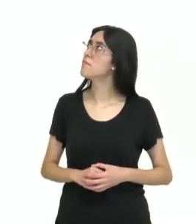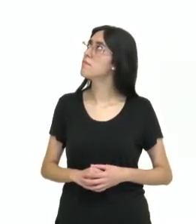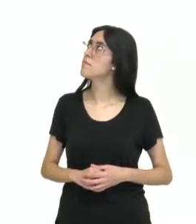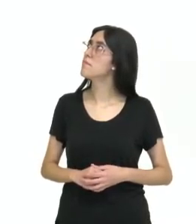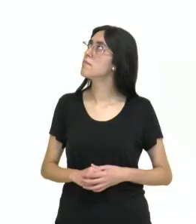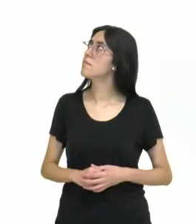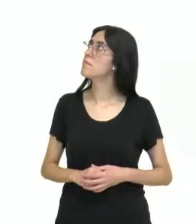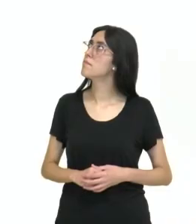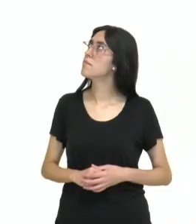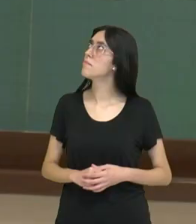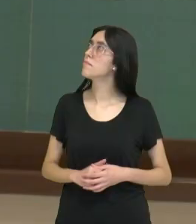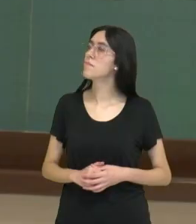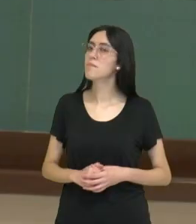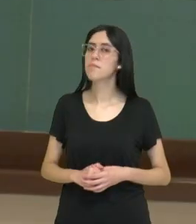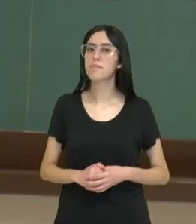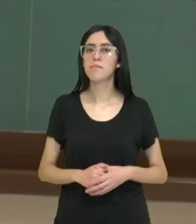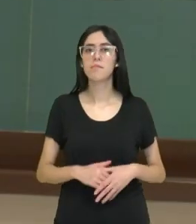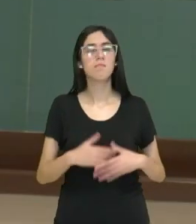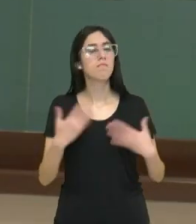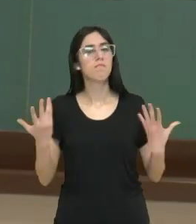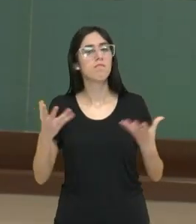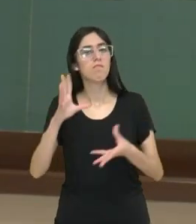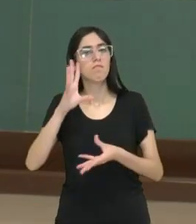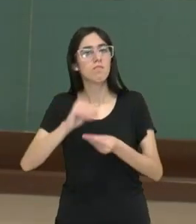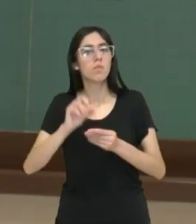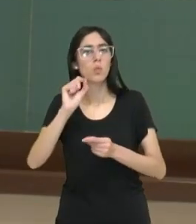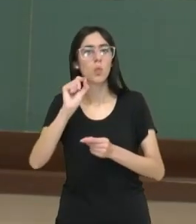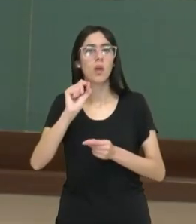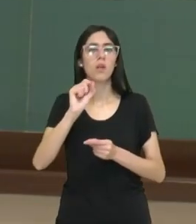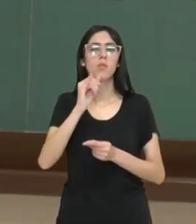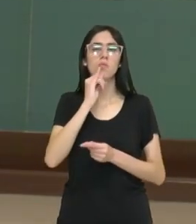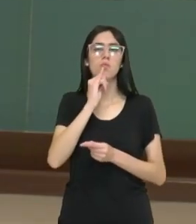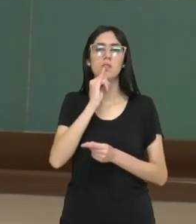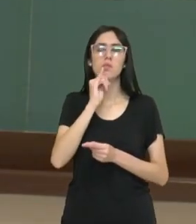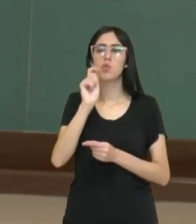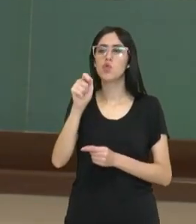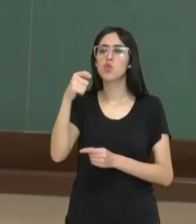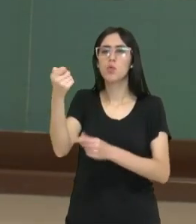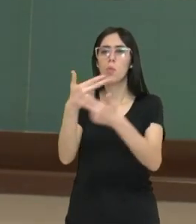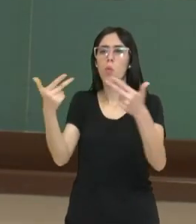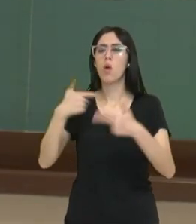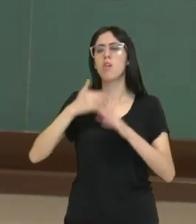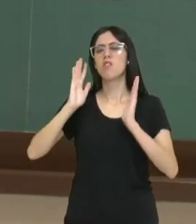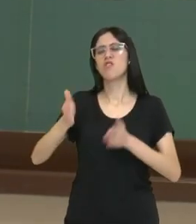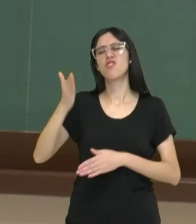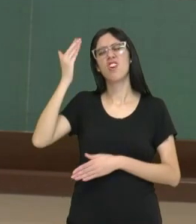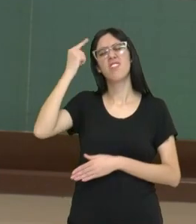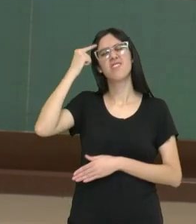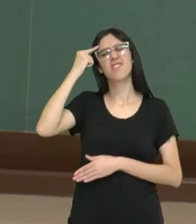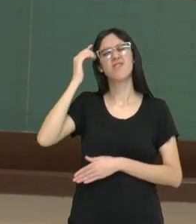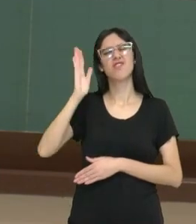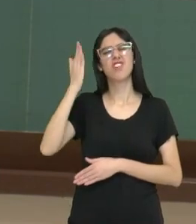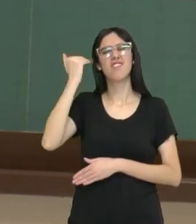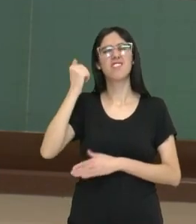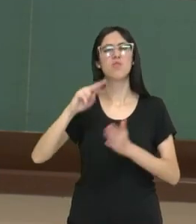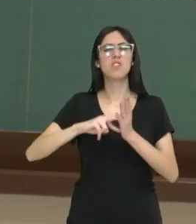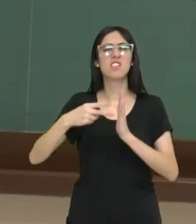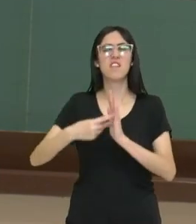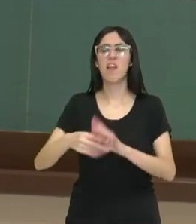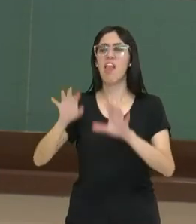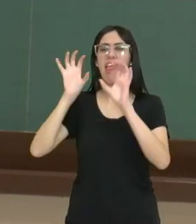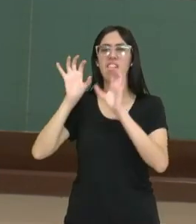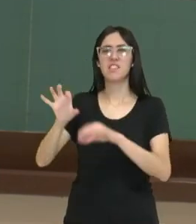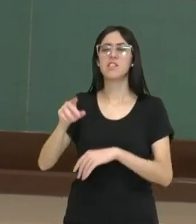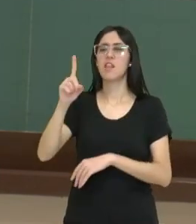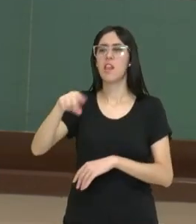sexo ou procedência. Ou seja, você já tem uma ideia concebida, é um estereótipo. O espanhol é assim,